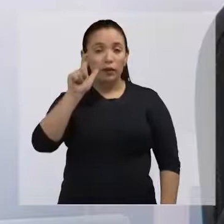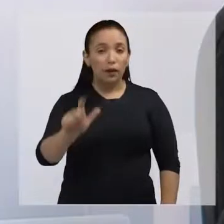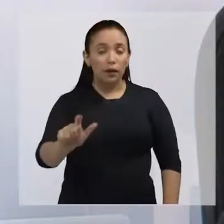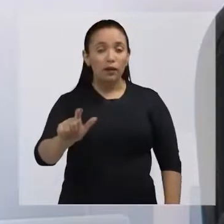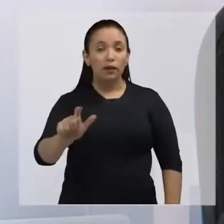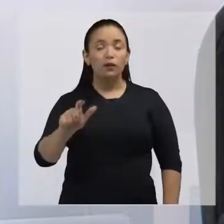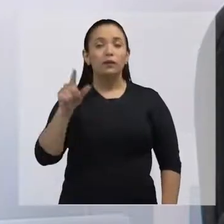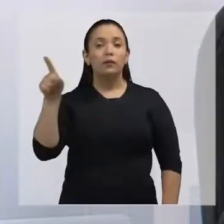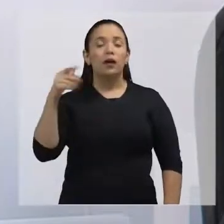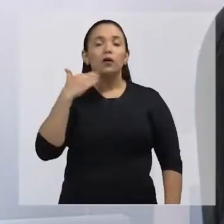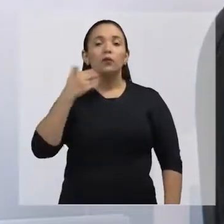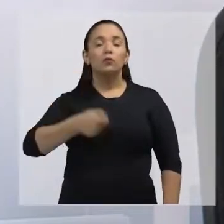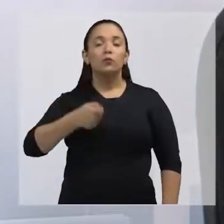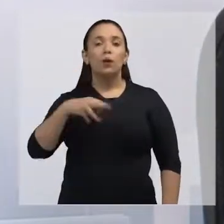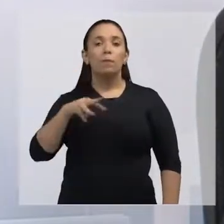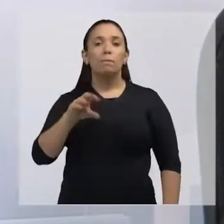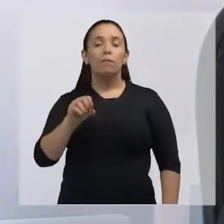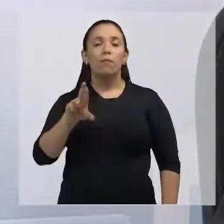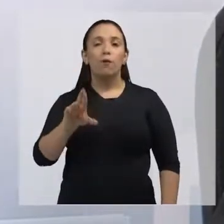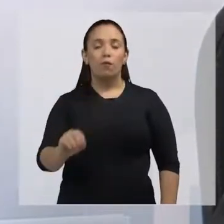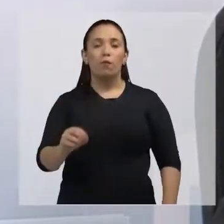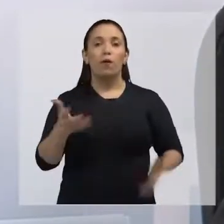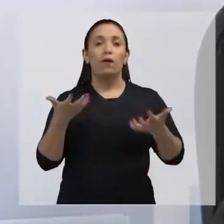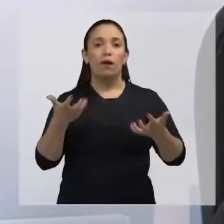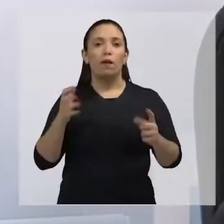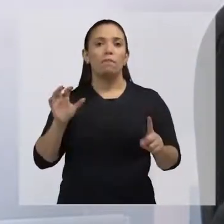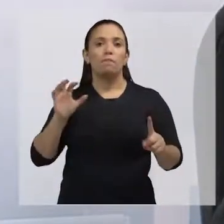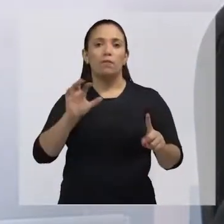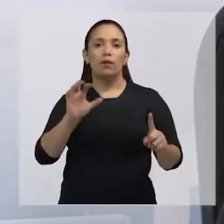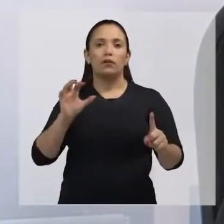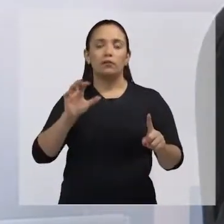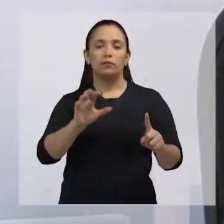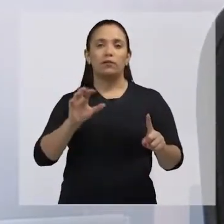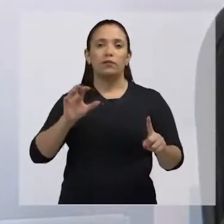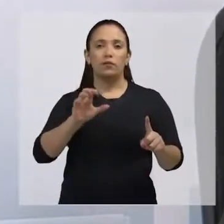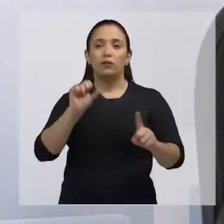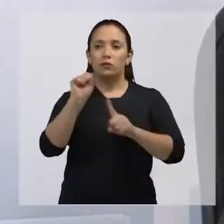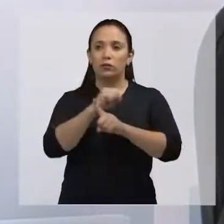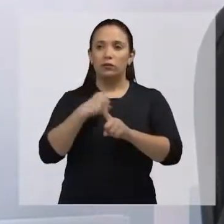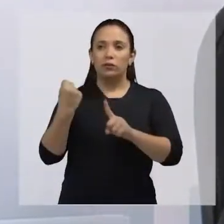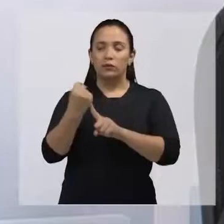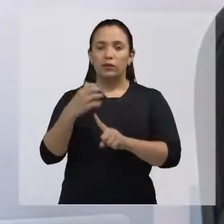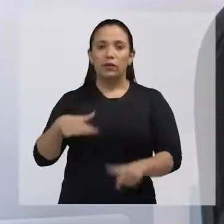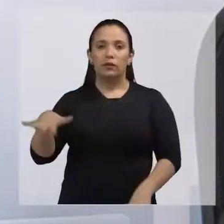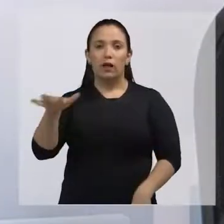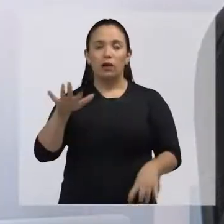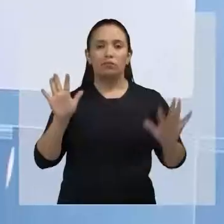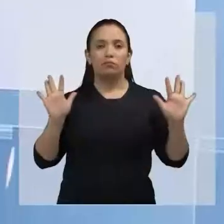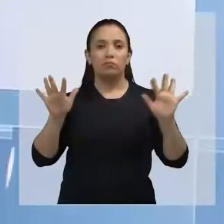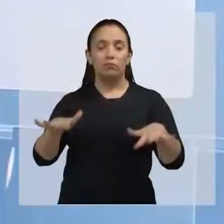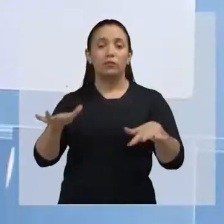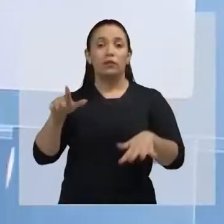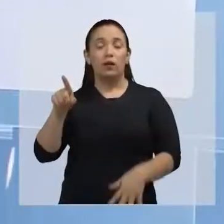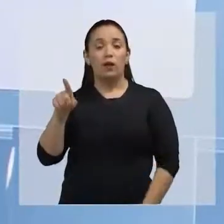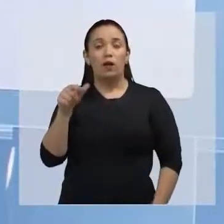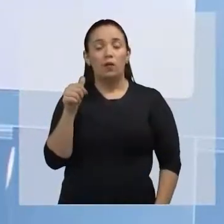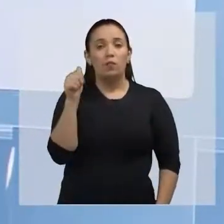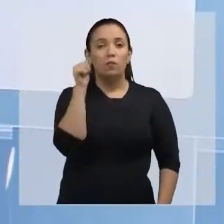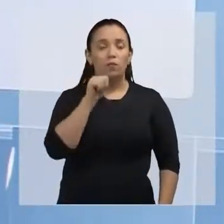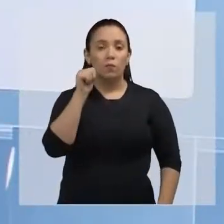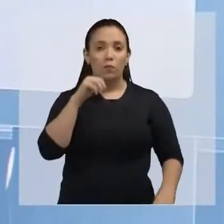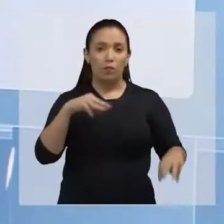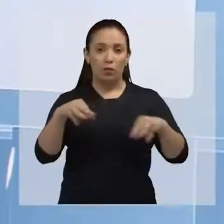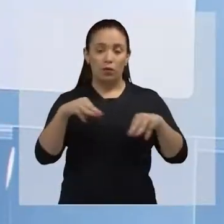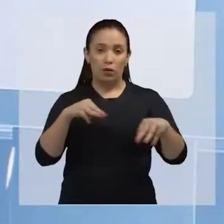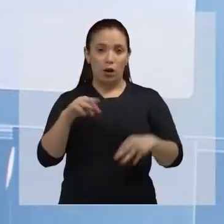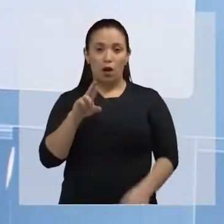do Sérgio Moro era jogar uma pressão social em cima da ministra Rosa Weber, Mas porque o voto dela era o